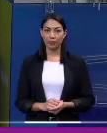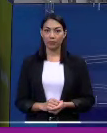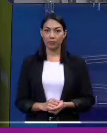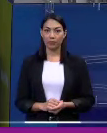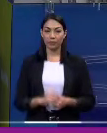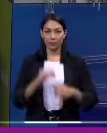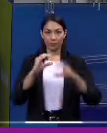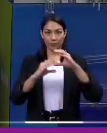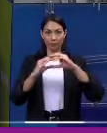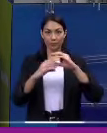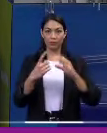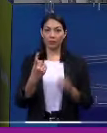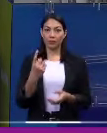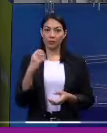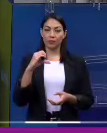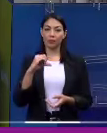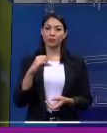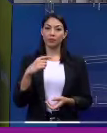Esse é o concurso